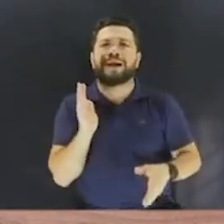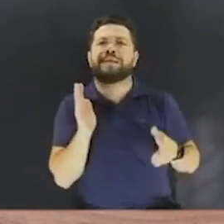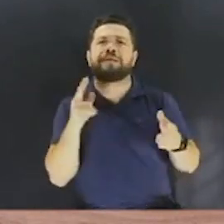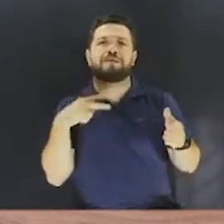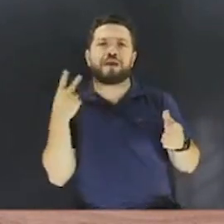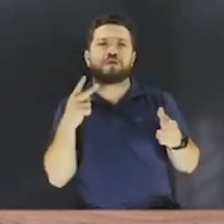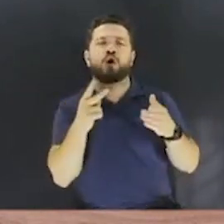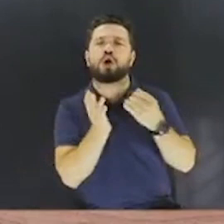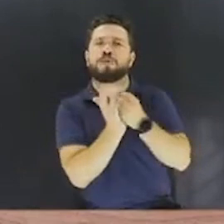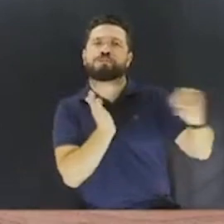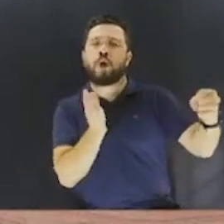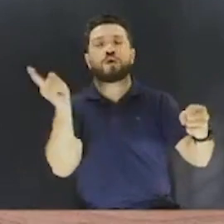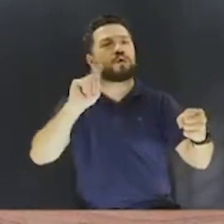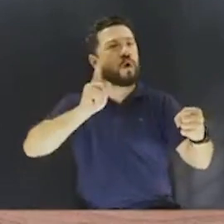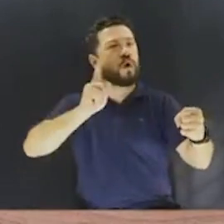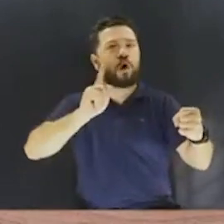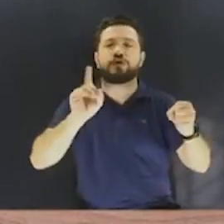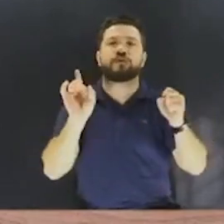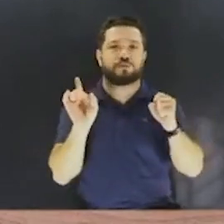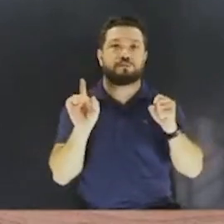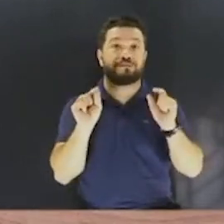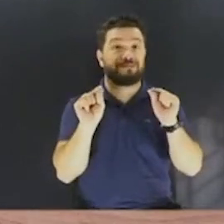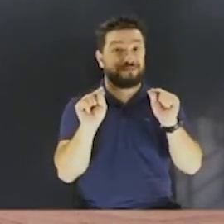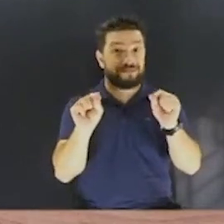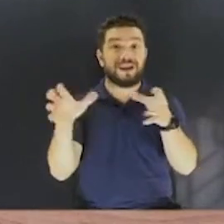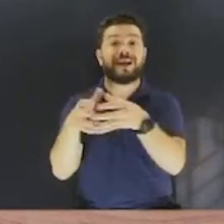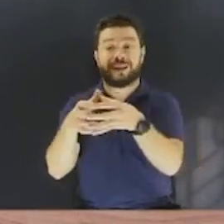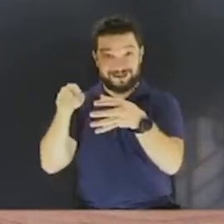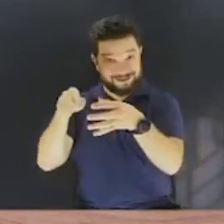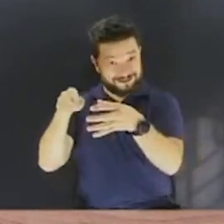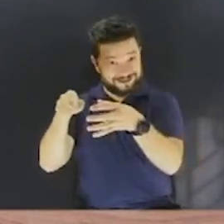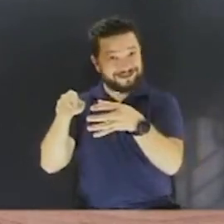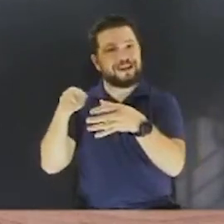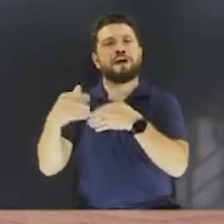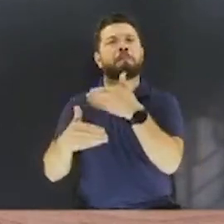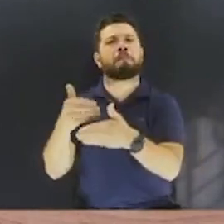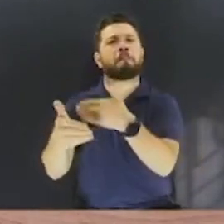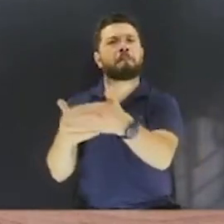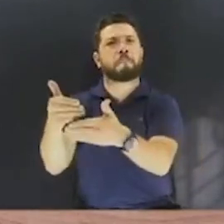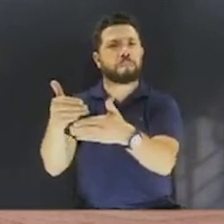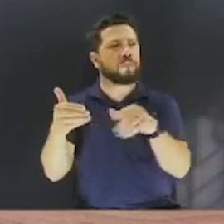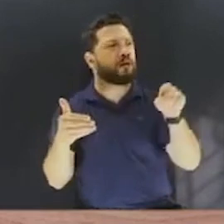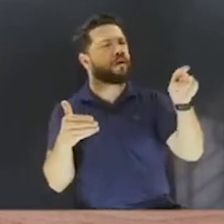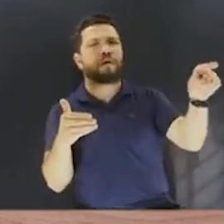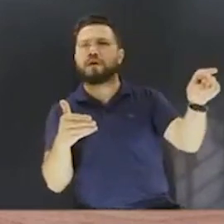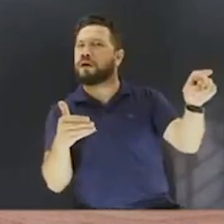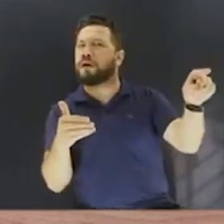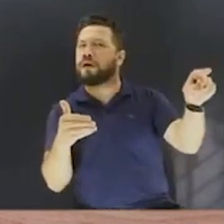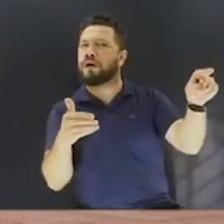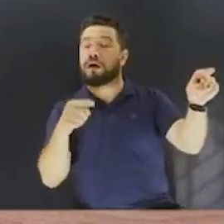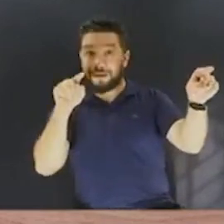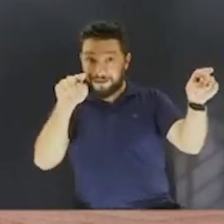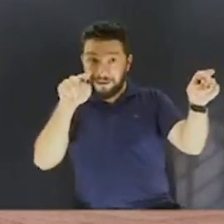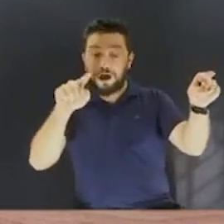agora logo após o término da comissão de ética ser atacado na imprensa ser atacado